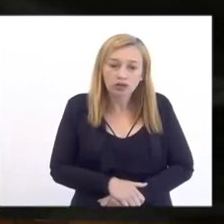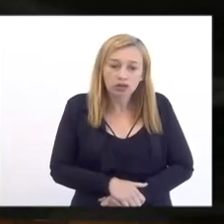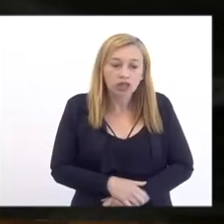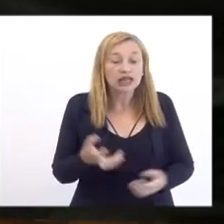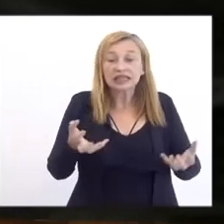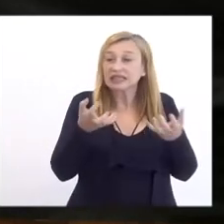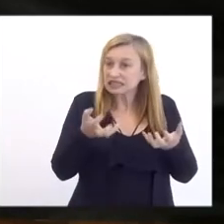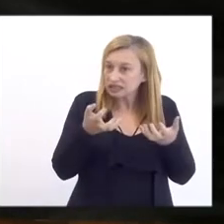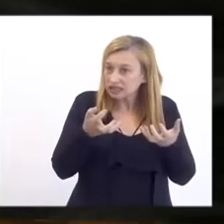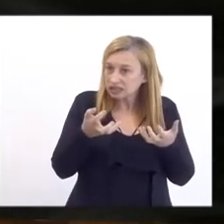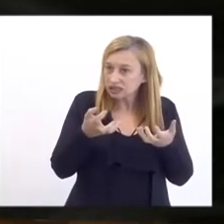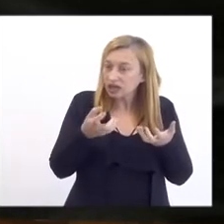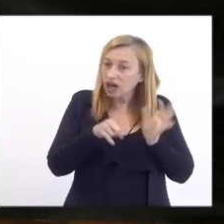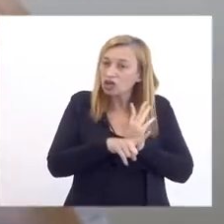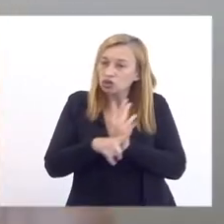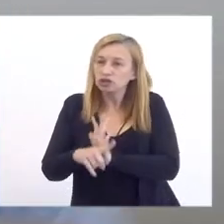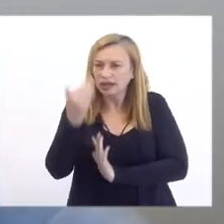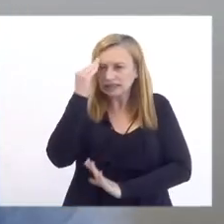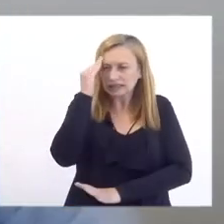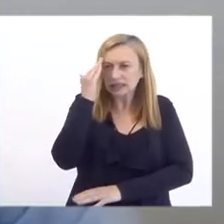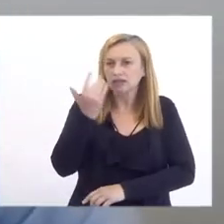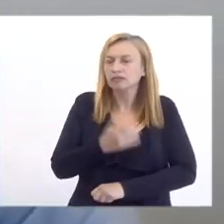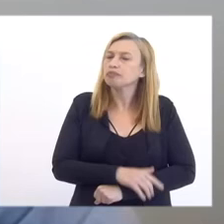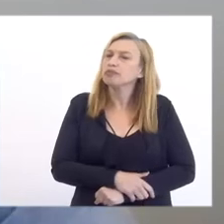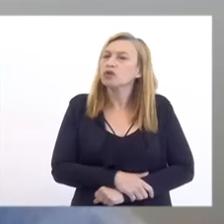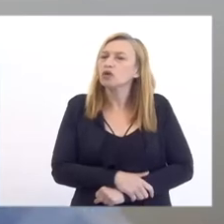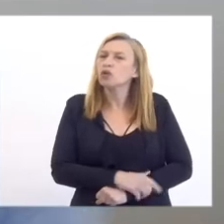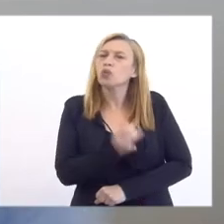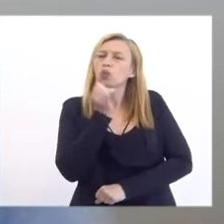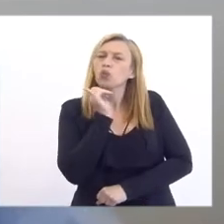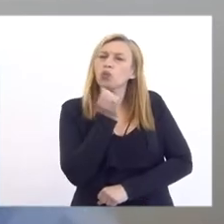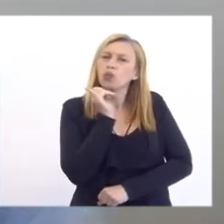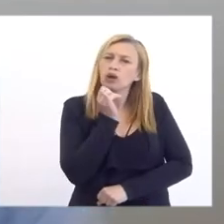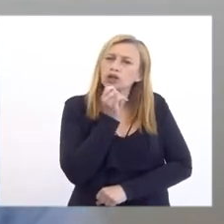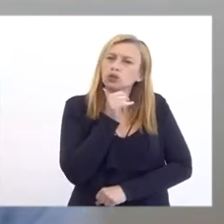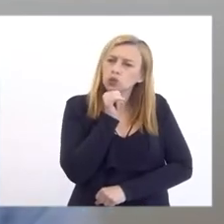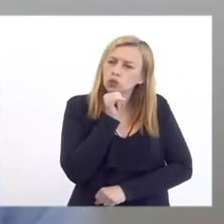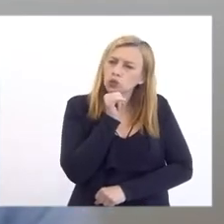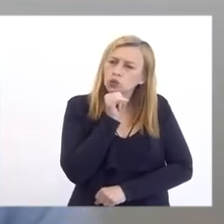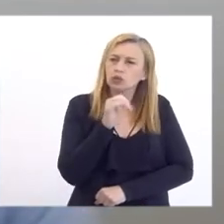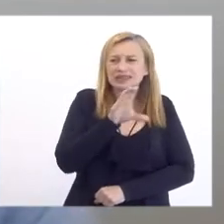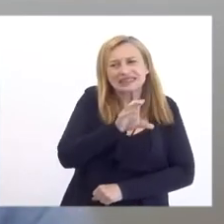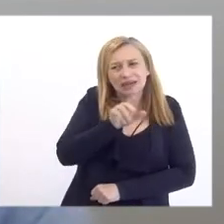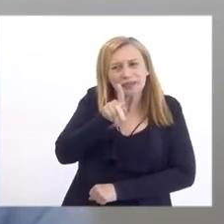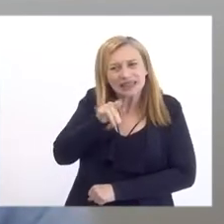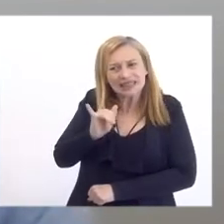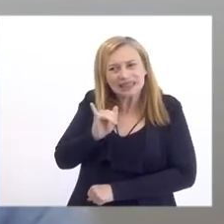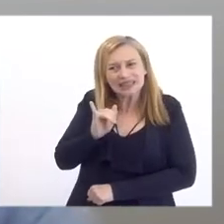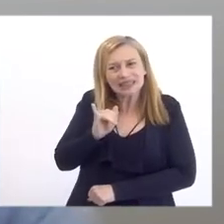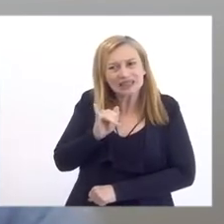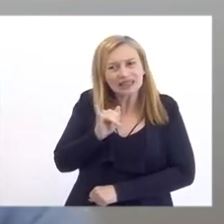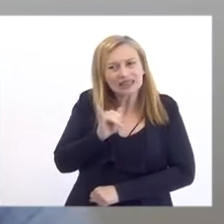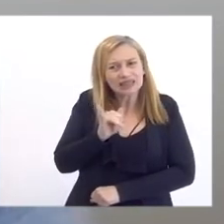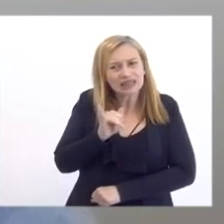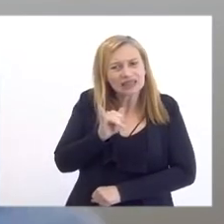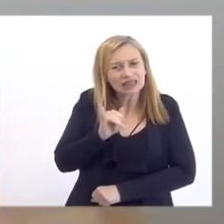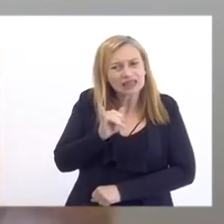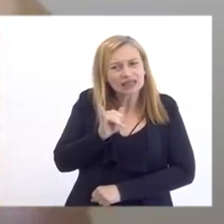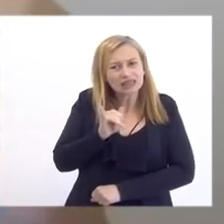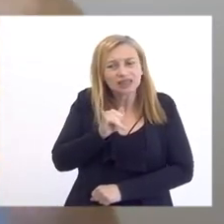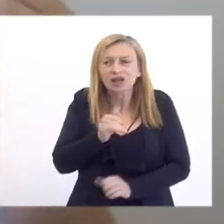Eu queria só tentar ajudar a entender, porque o relatório de uma CPI, ele